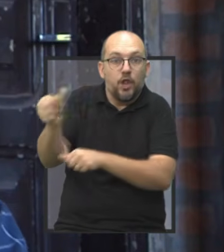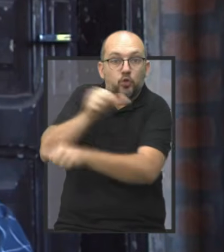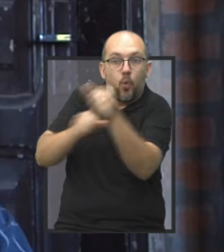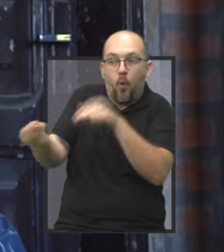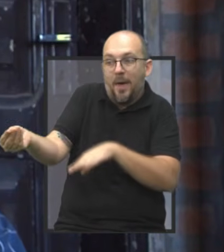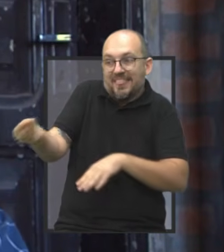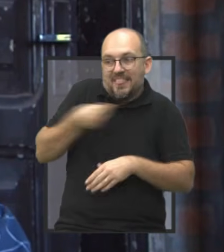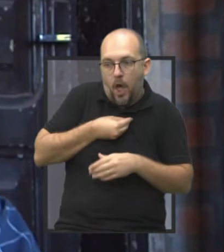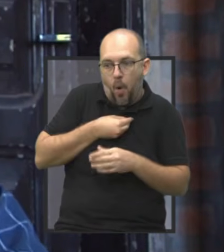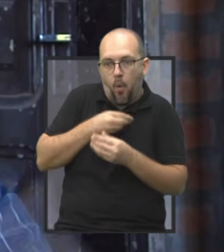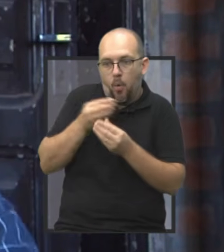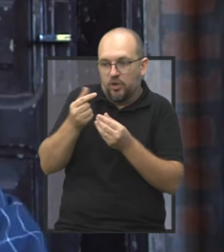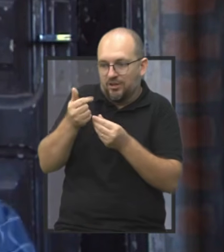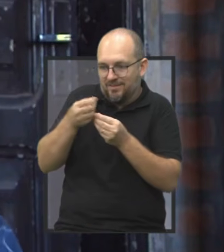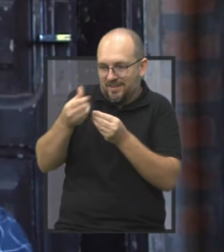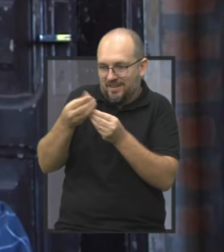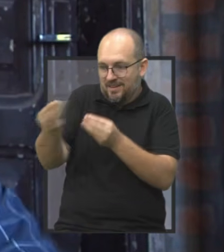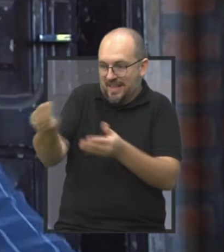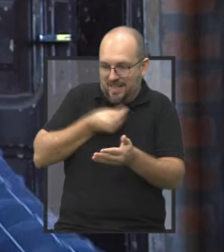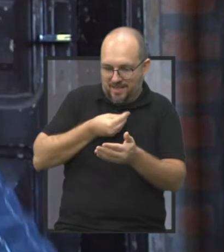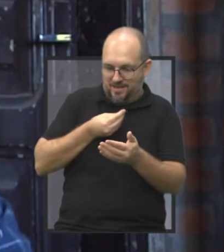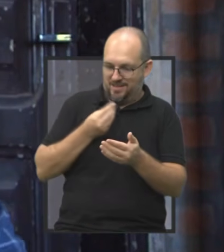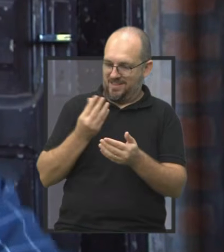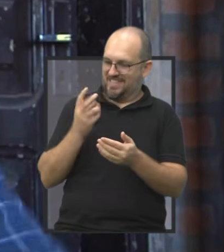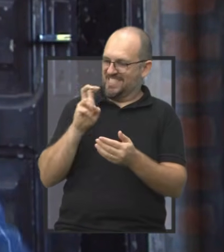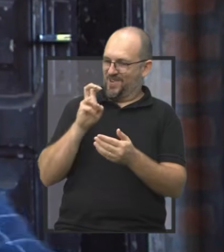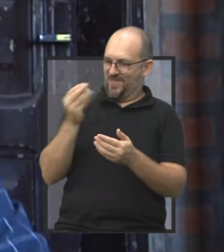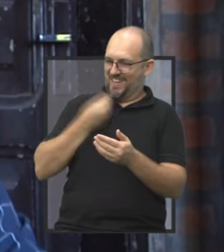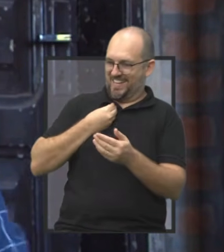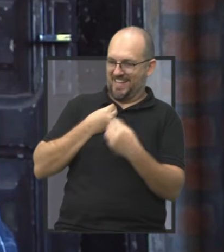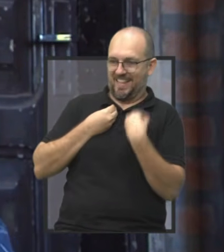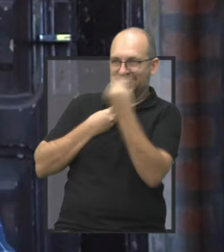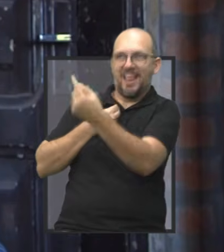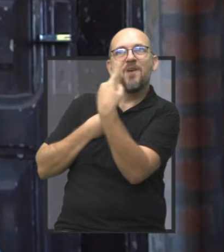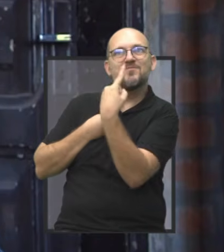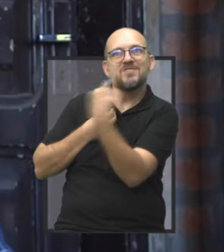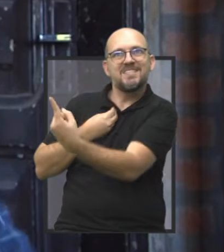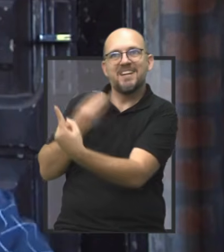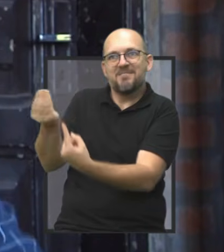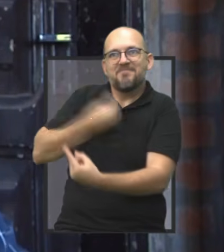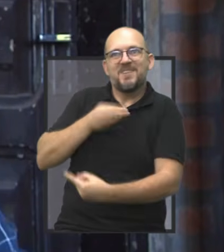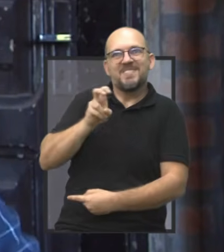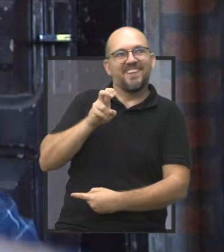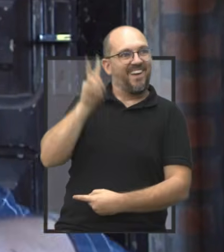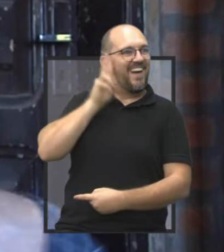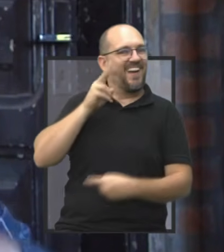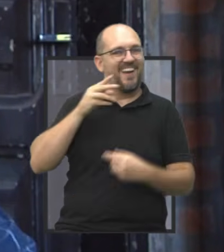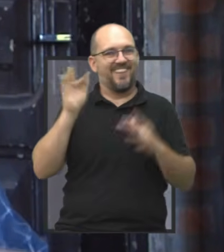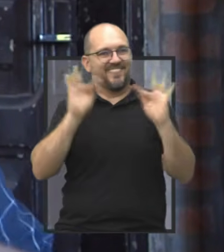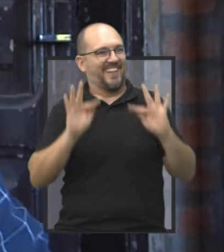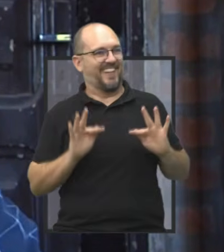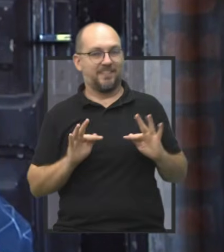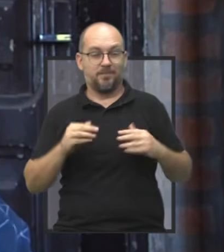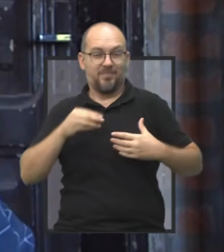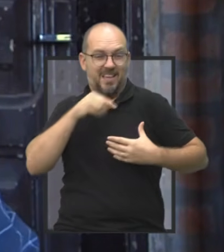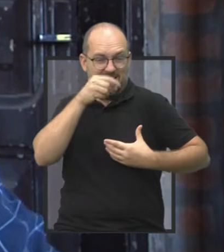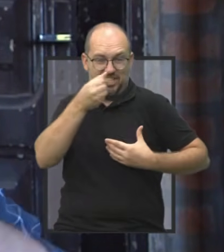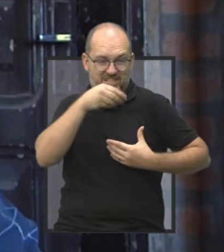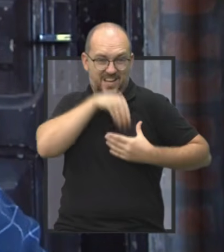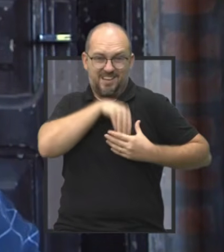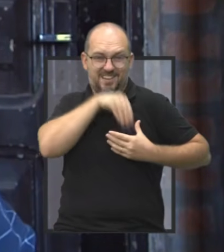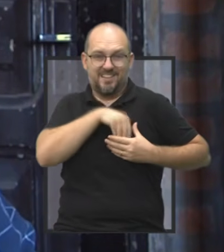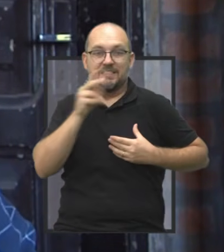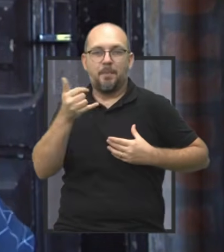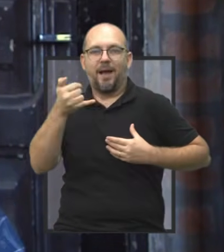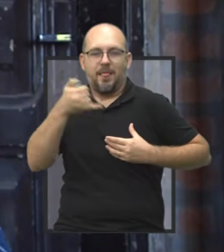6, eu saí feliz da vida, porque era 5, 6, eu tinha dado uma nota, ele me deu 5, 6, dele de camisa, com o bolso com dinheiro, porque